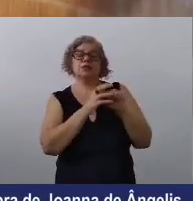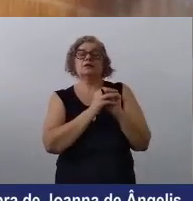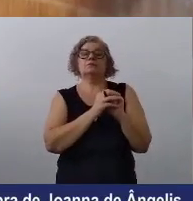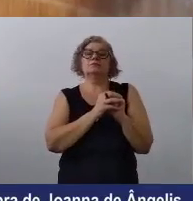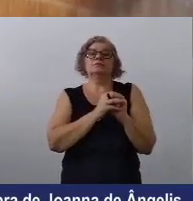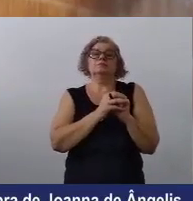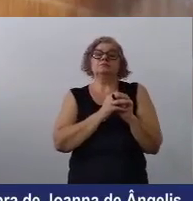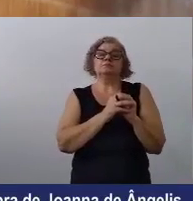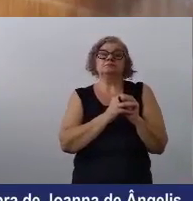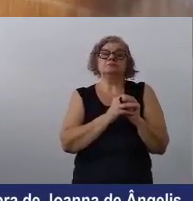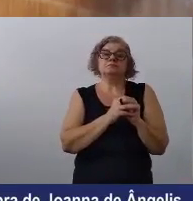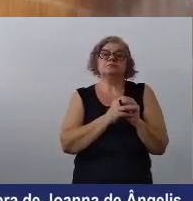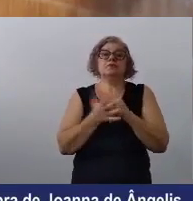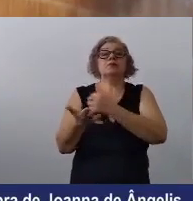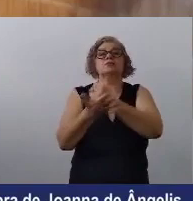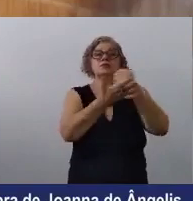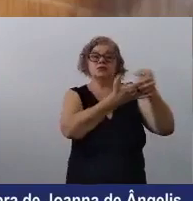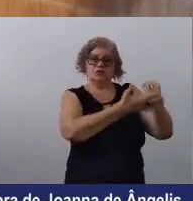jugo romano.